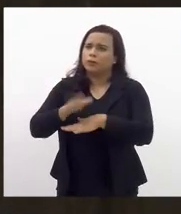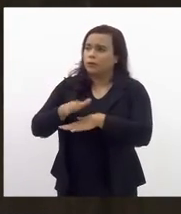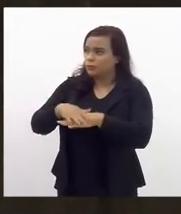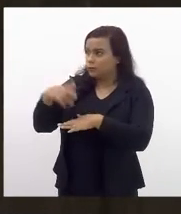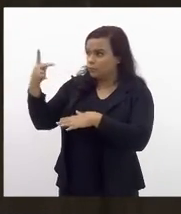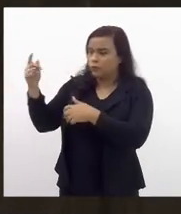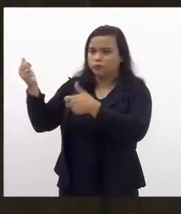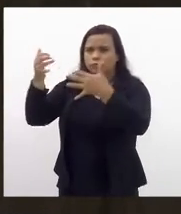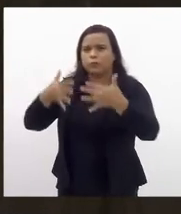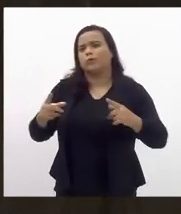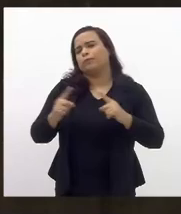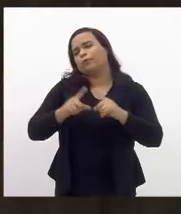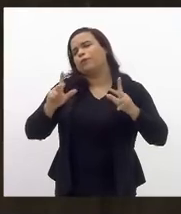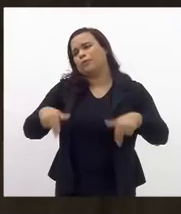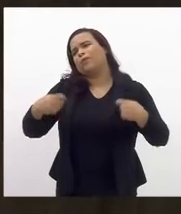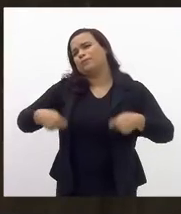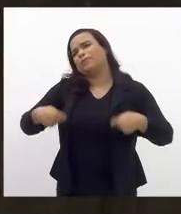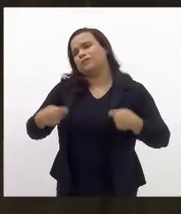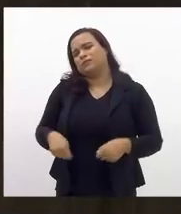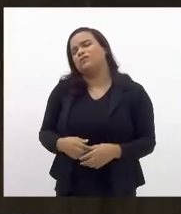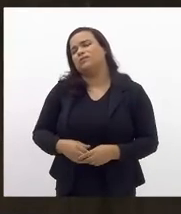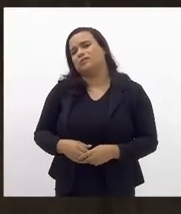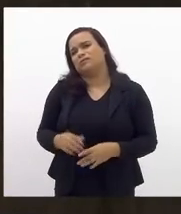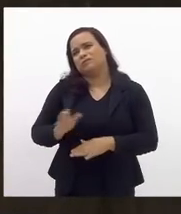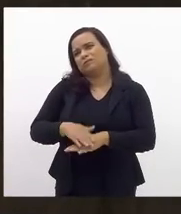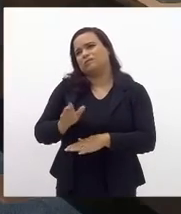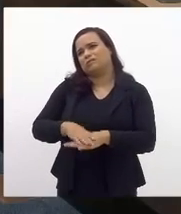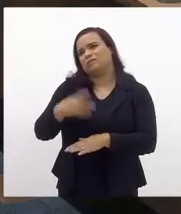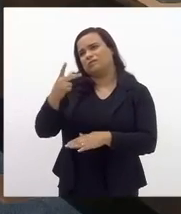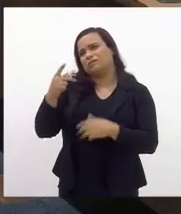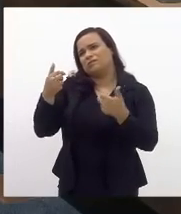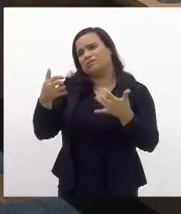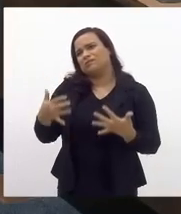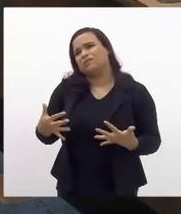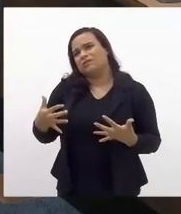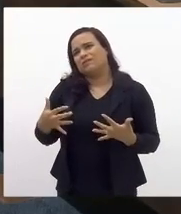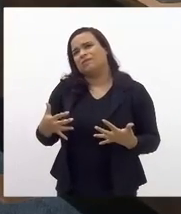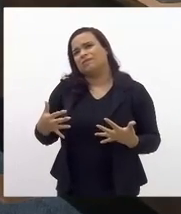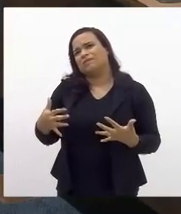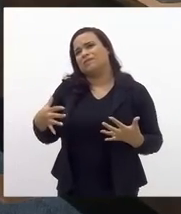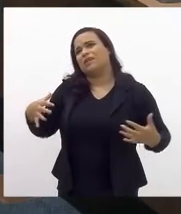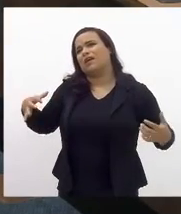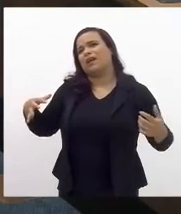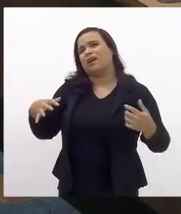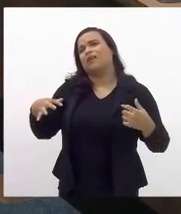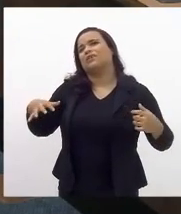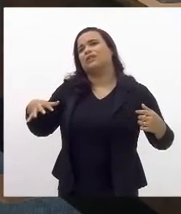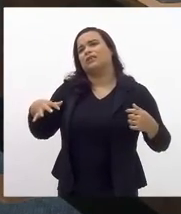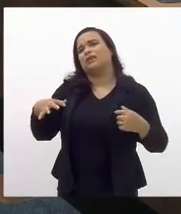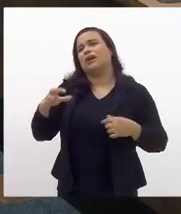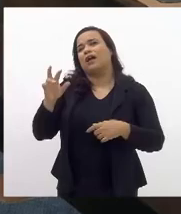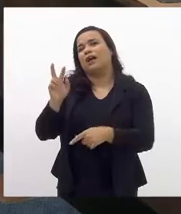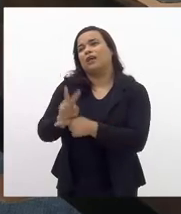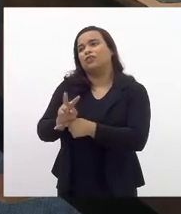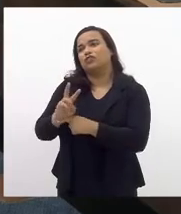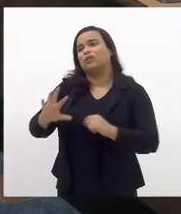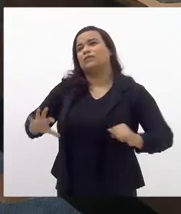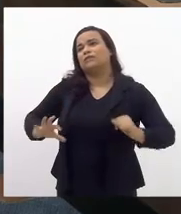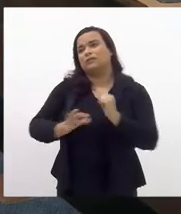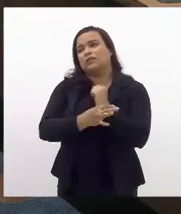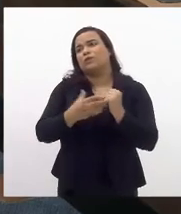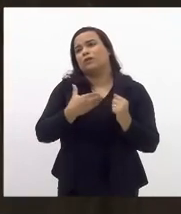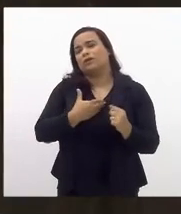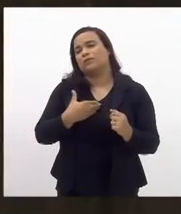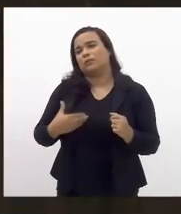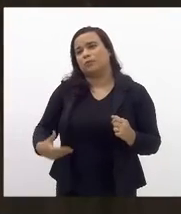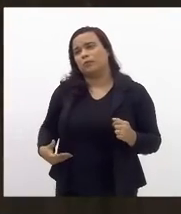falando. Porque o que o senhor disse é que o agente de segurança pública tem processo contra ele. Certo. E o